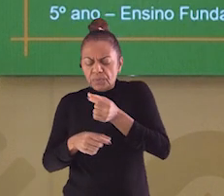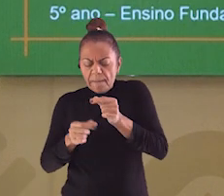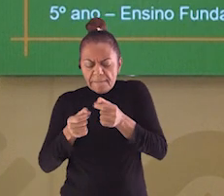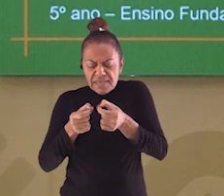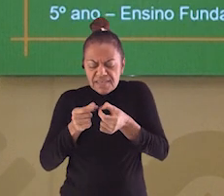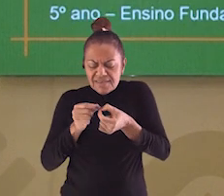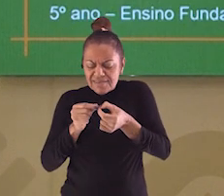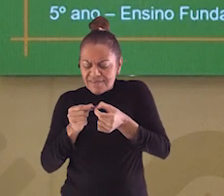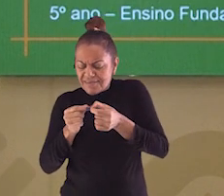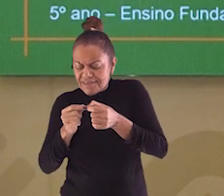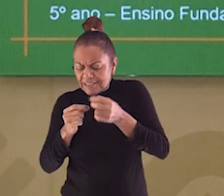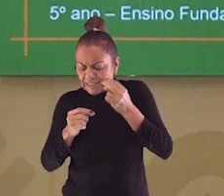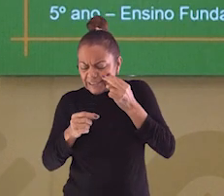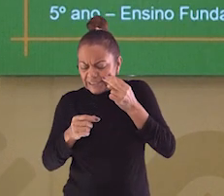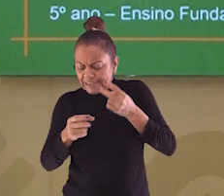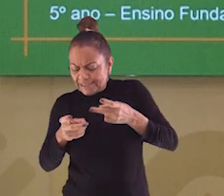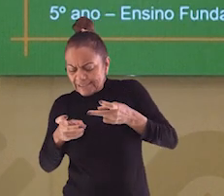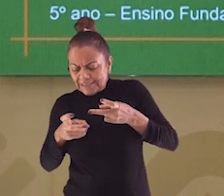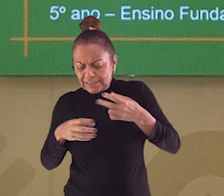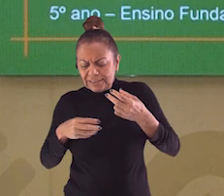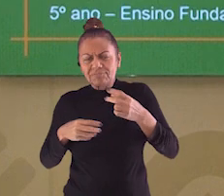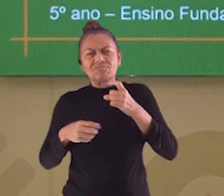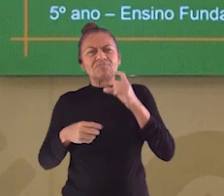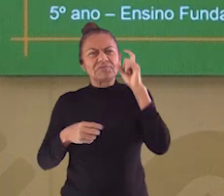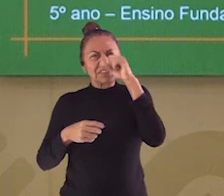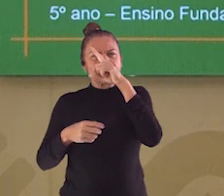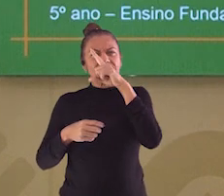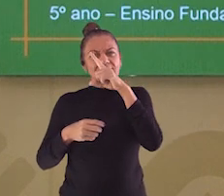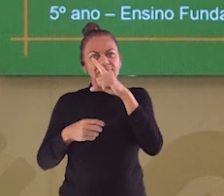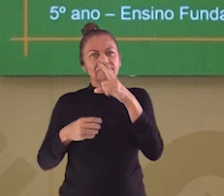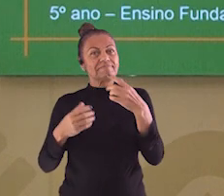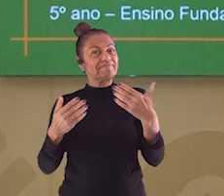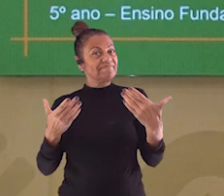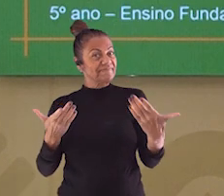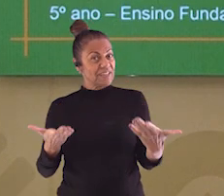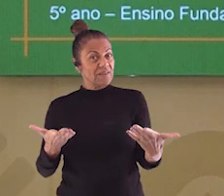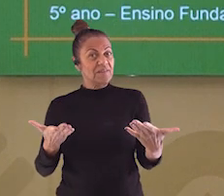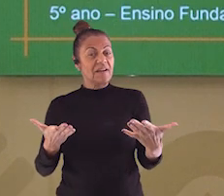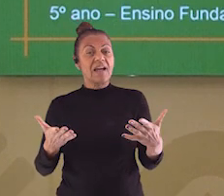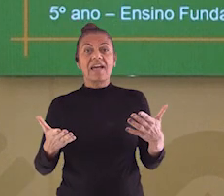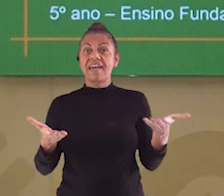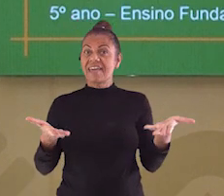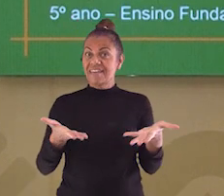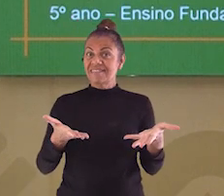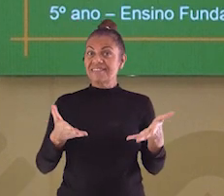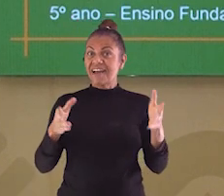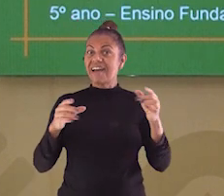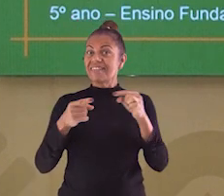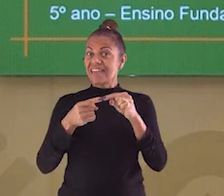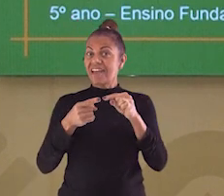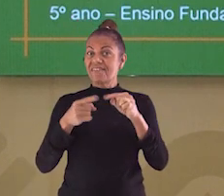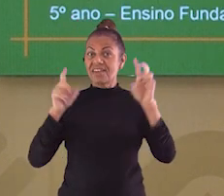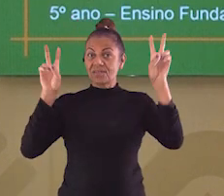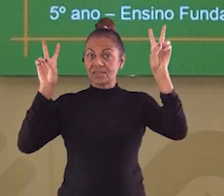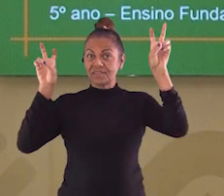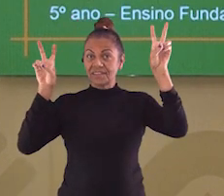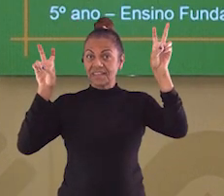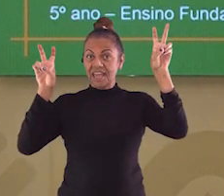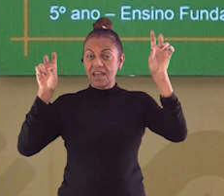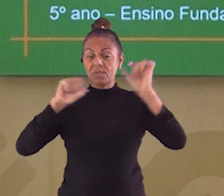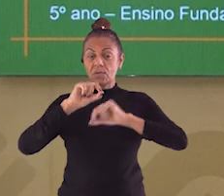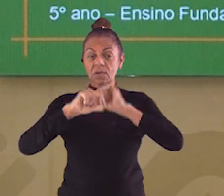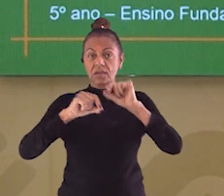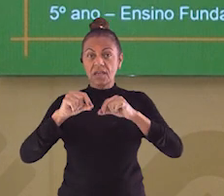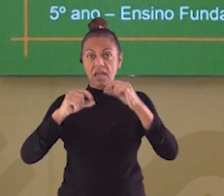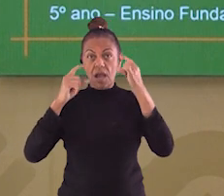Mas sobre esse assunto que será o tema da nossa aula, que é a expansão da visão,